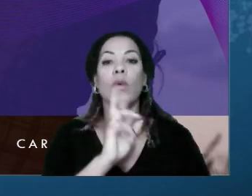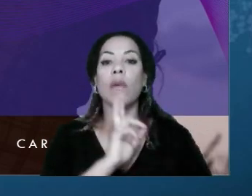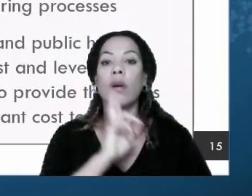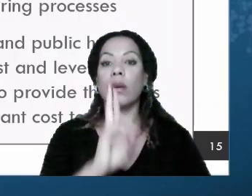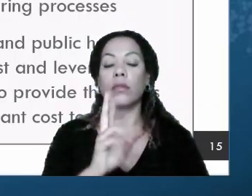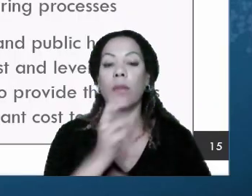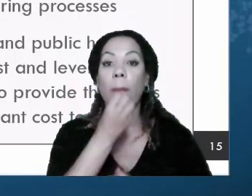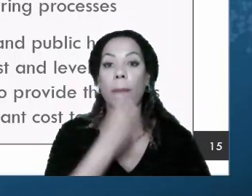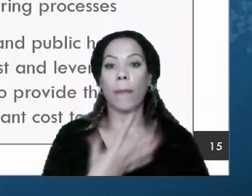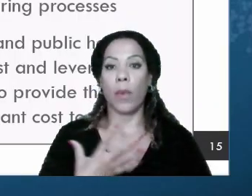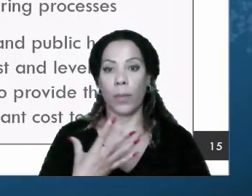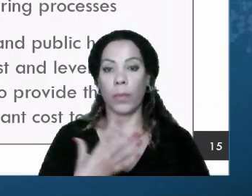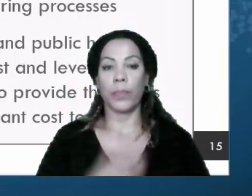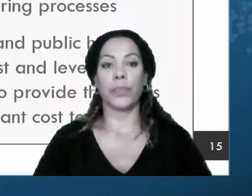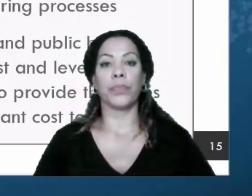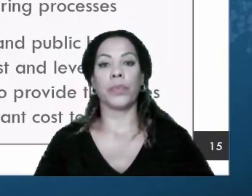consistentes.